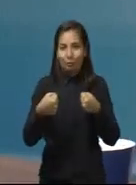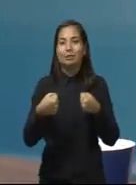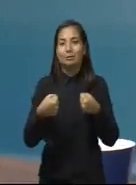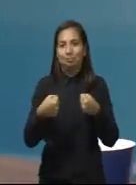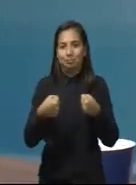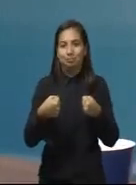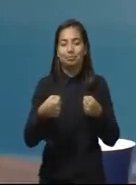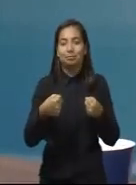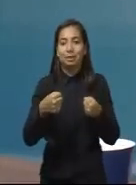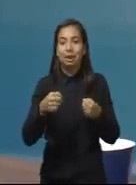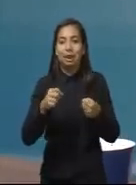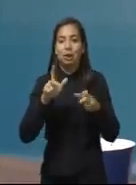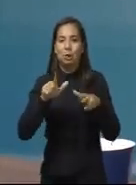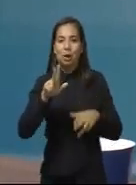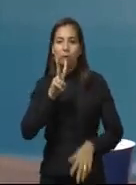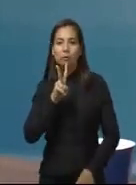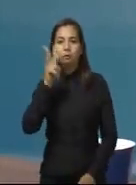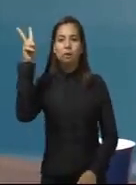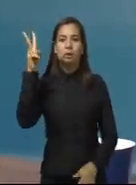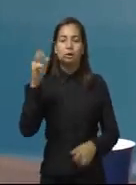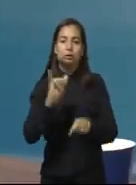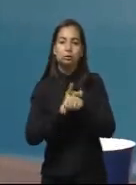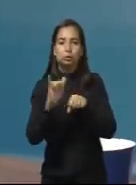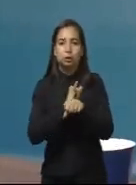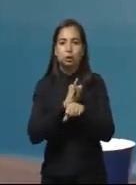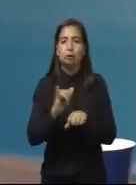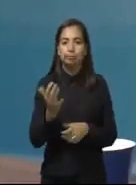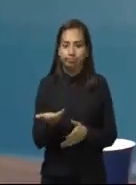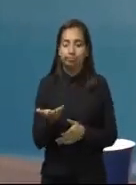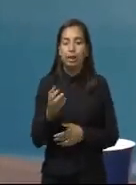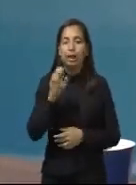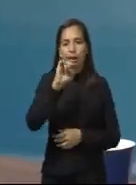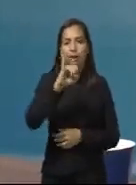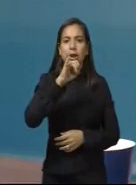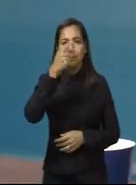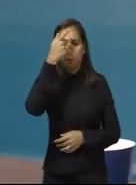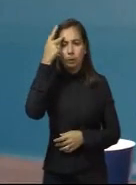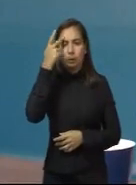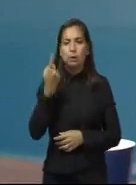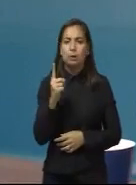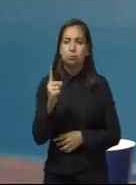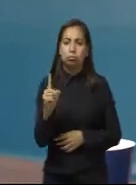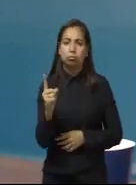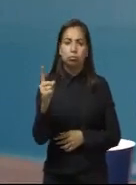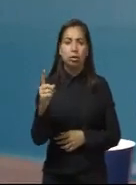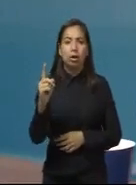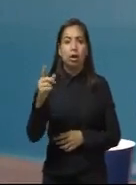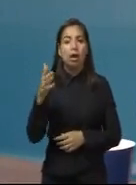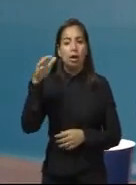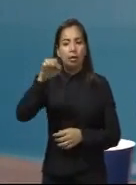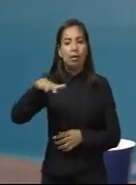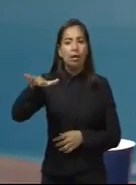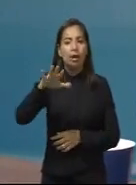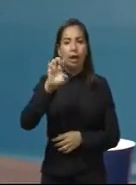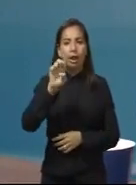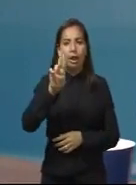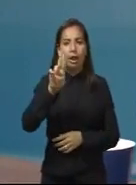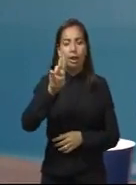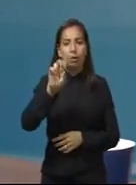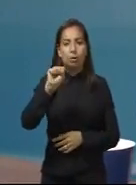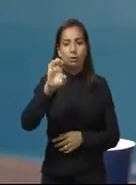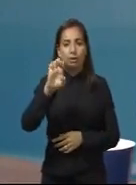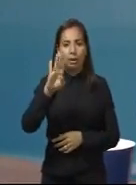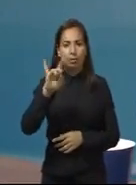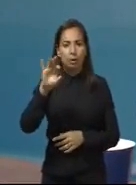que você vai caminhando no Eusébio, né? Do lado, numa rua do lado, você tem lá escrito: